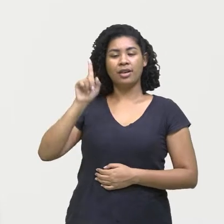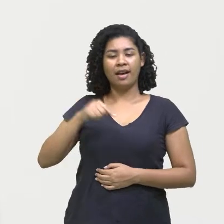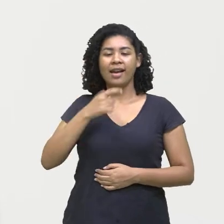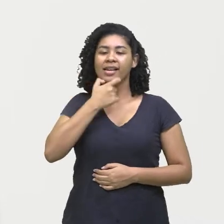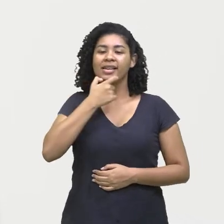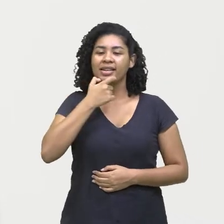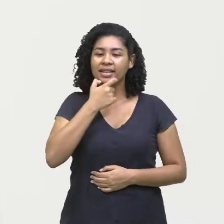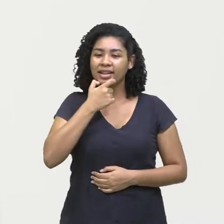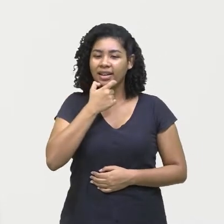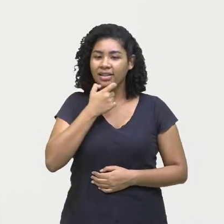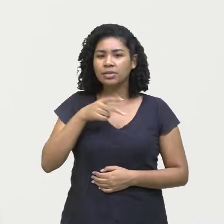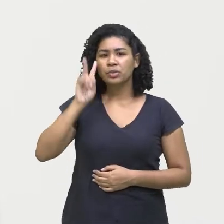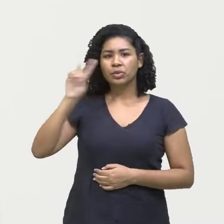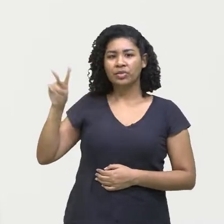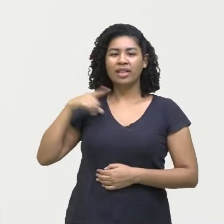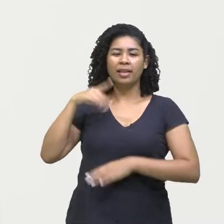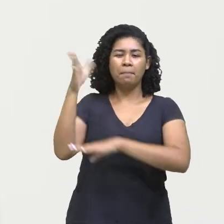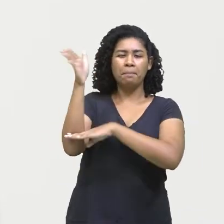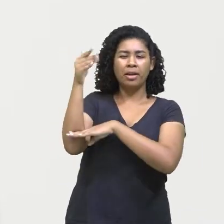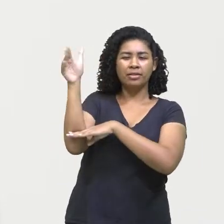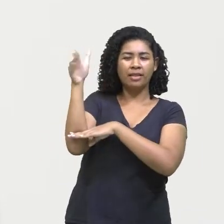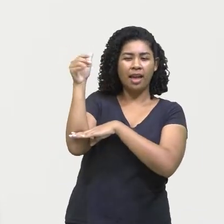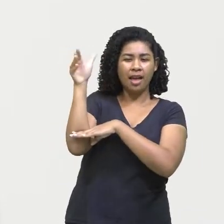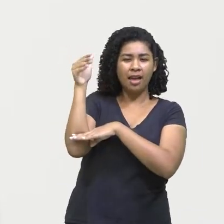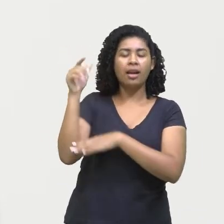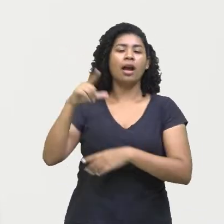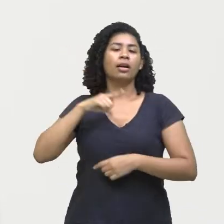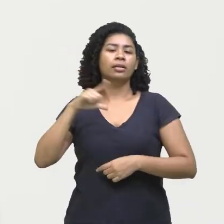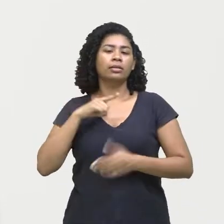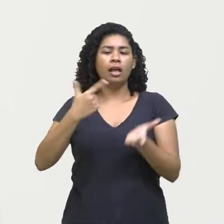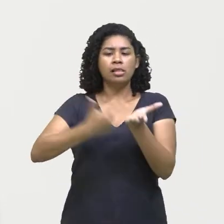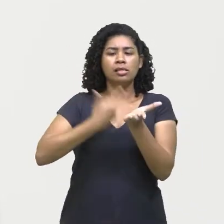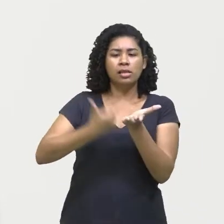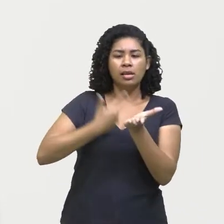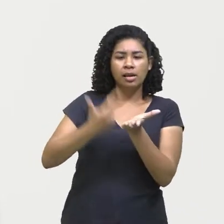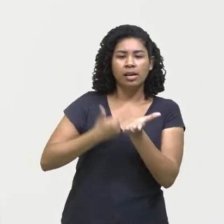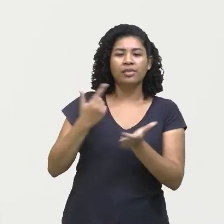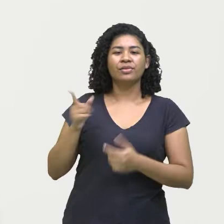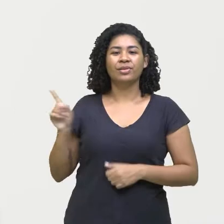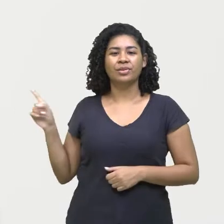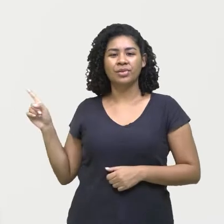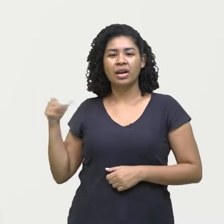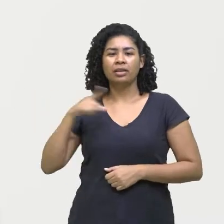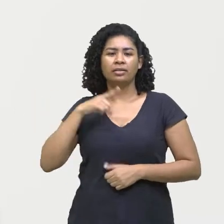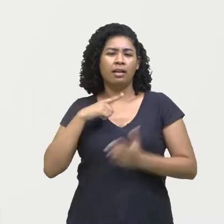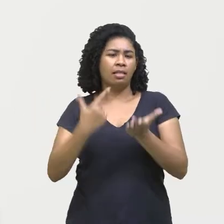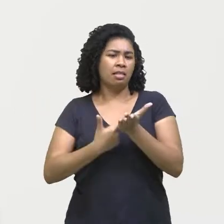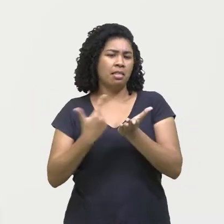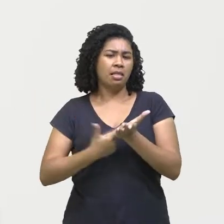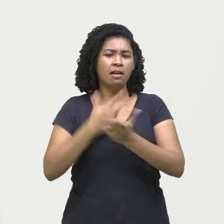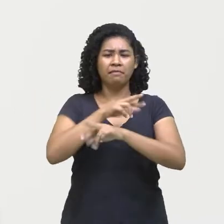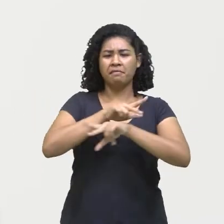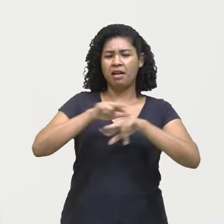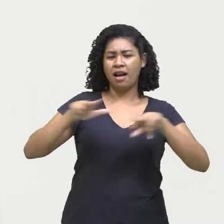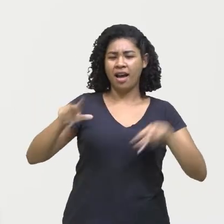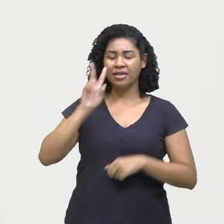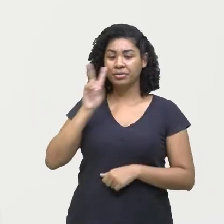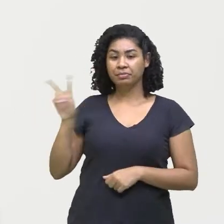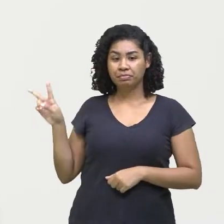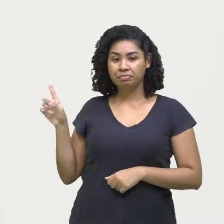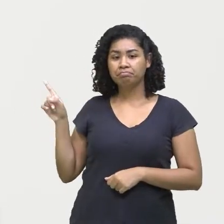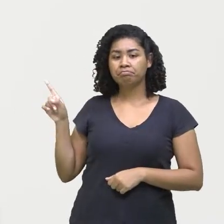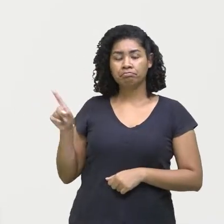mãos, certo? English is easy, inglês é fácil. Aqui tem uma com a gramática aqui em mãos. Então, eles têm